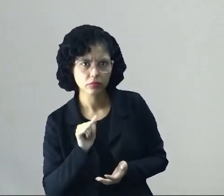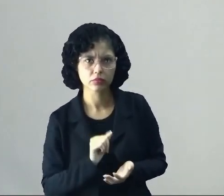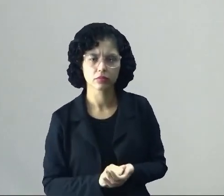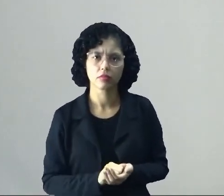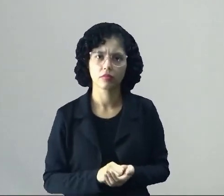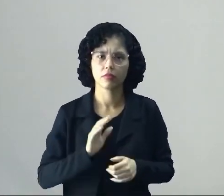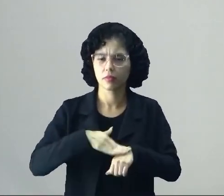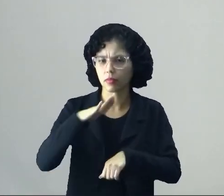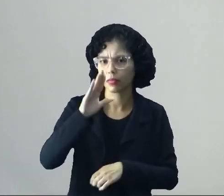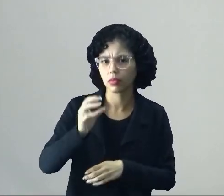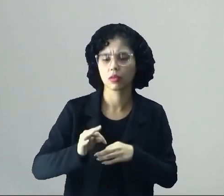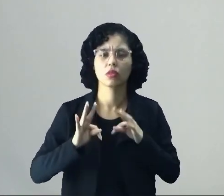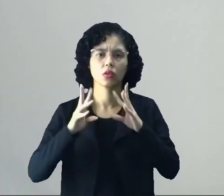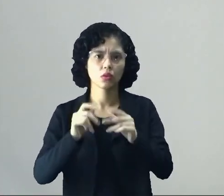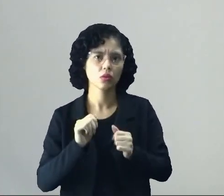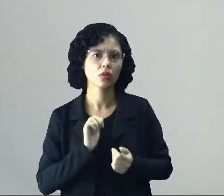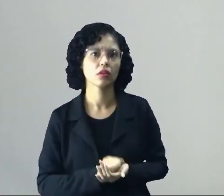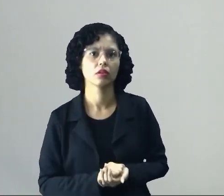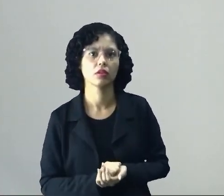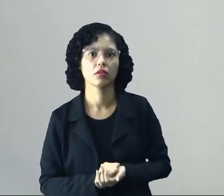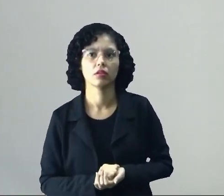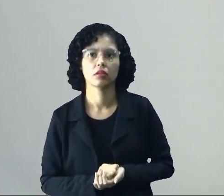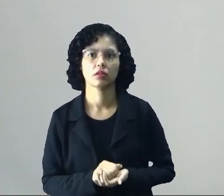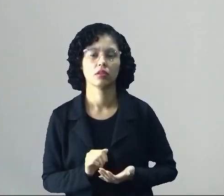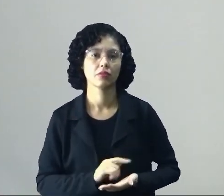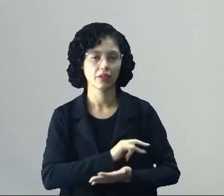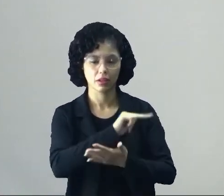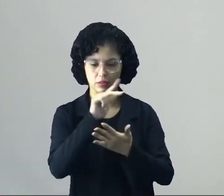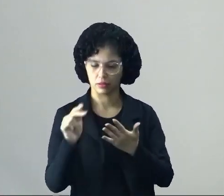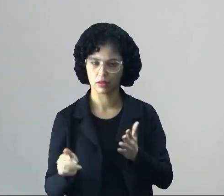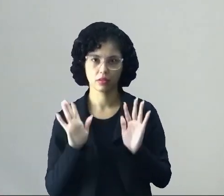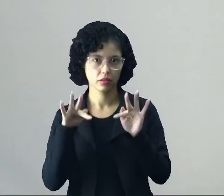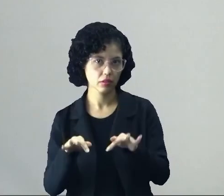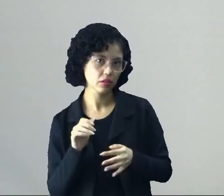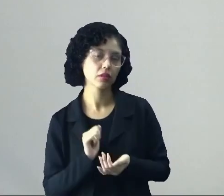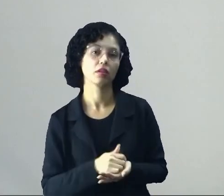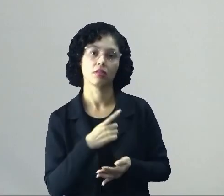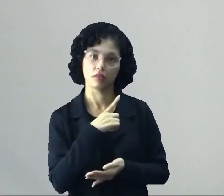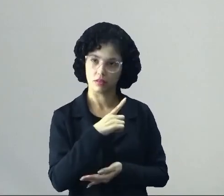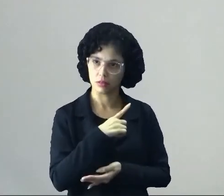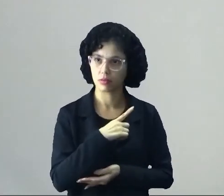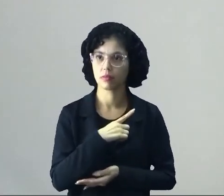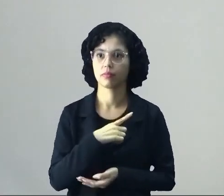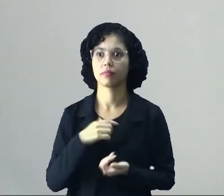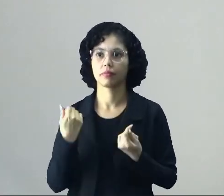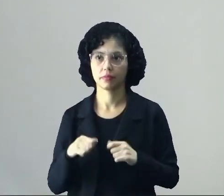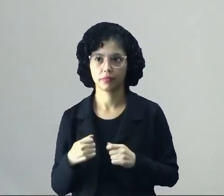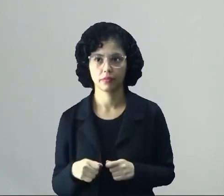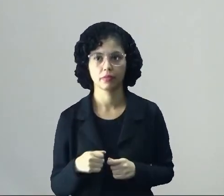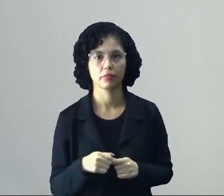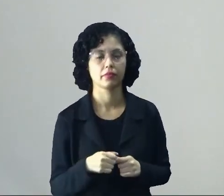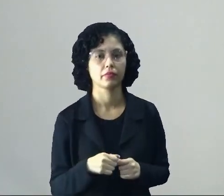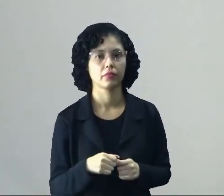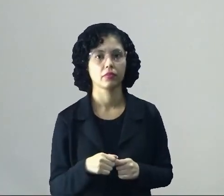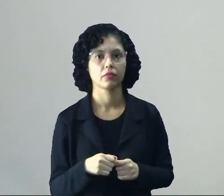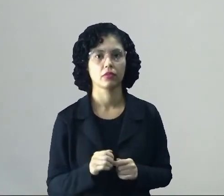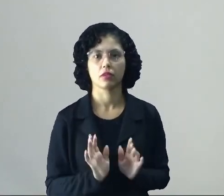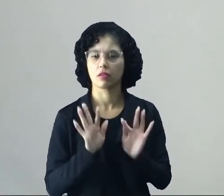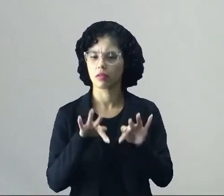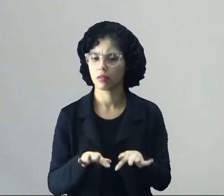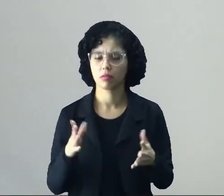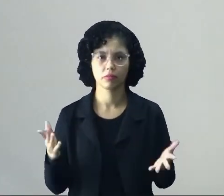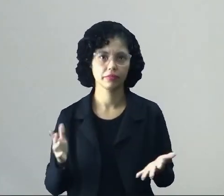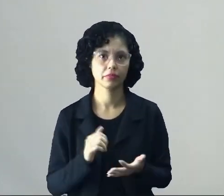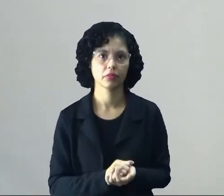entretanto, mas, contudo, todavia, né? Na sua conclusão você tem que colocar lá, né, conclui-se,